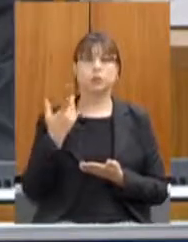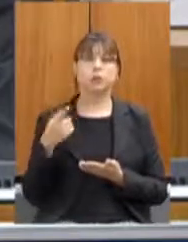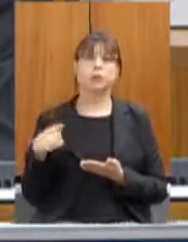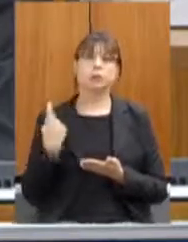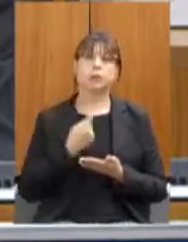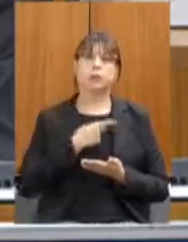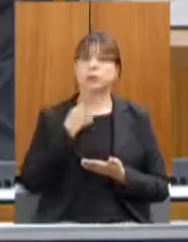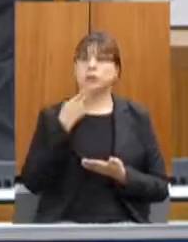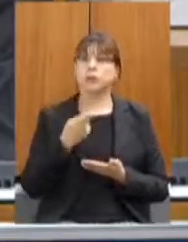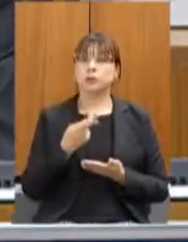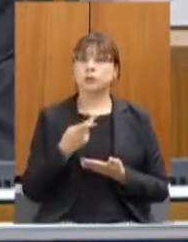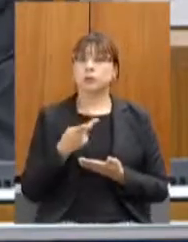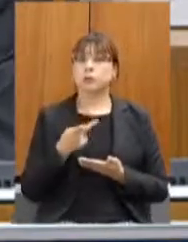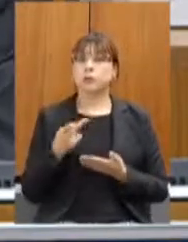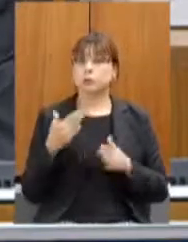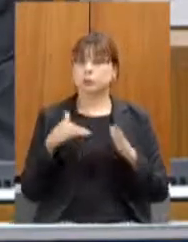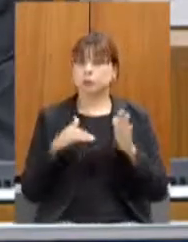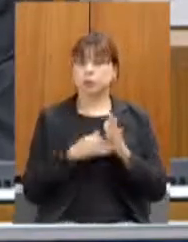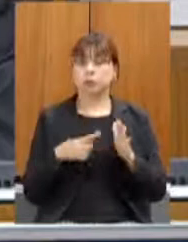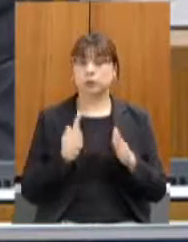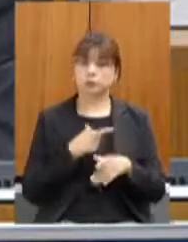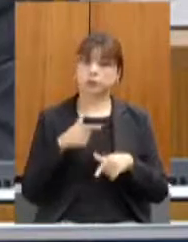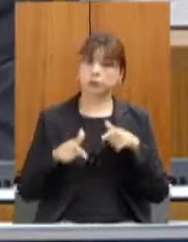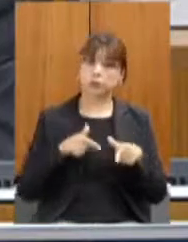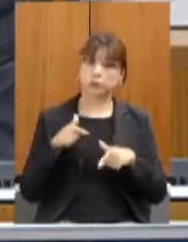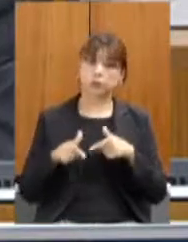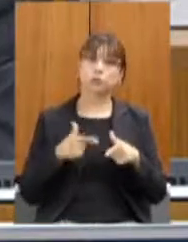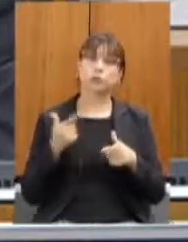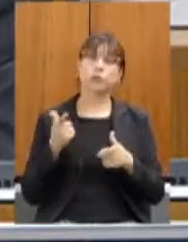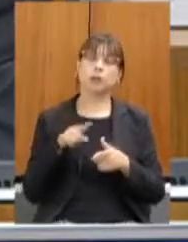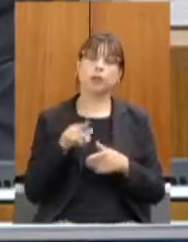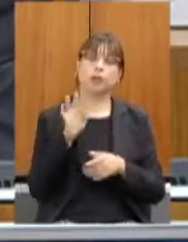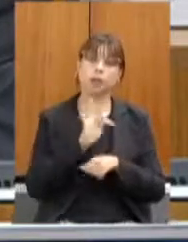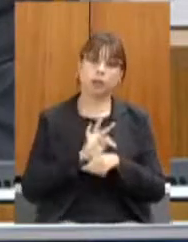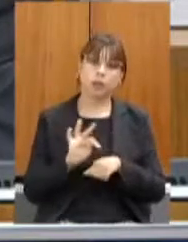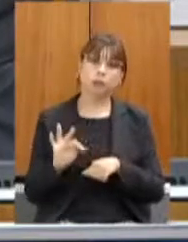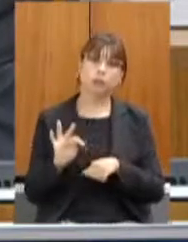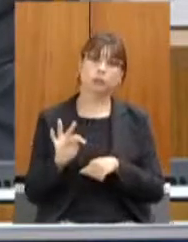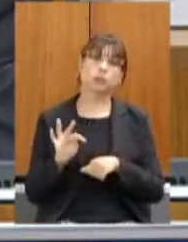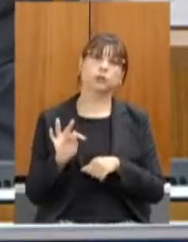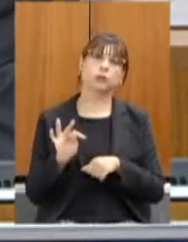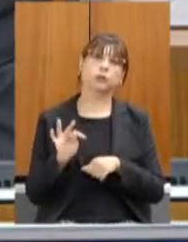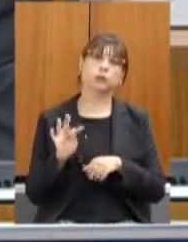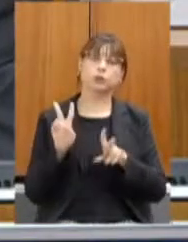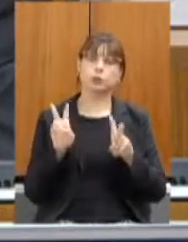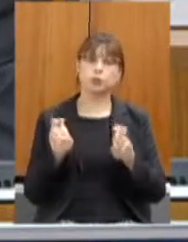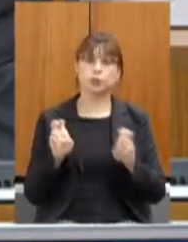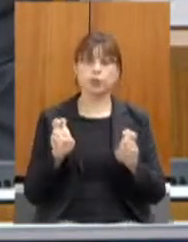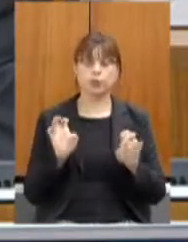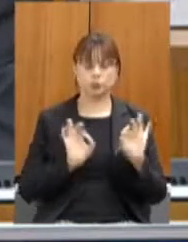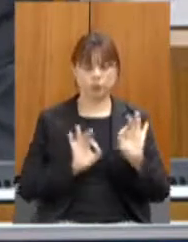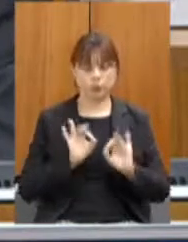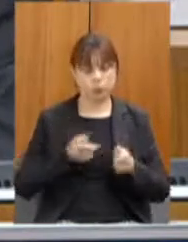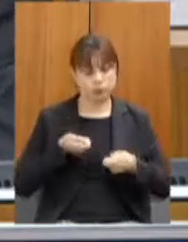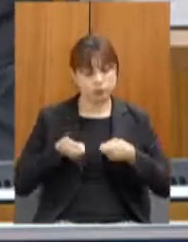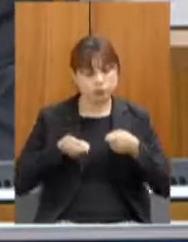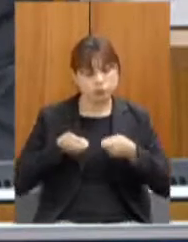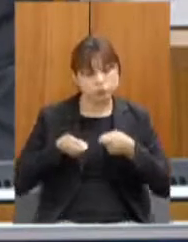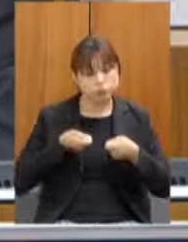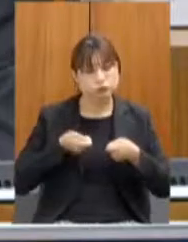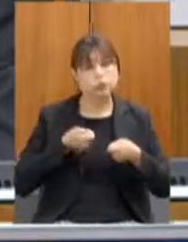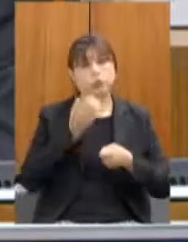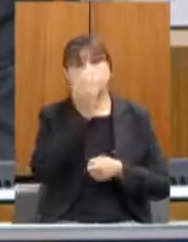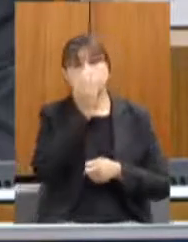enfatizadas e tudo que nós fizemos foi muito técnico tudo baseado no plano de contingência o envio dos